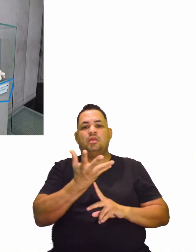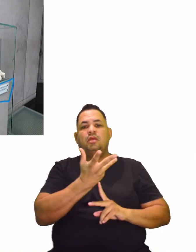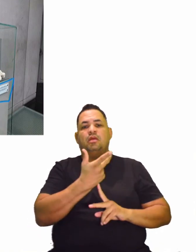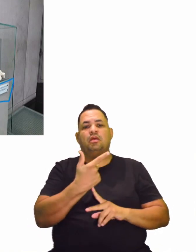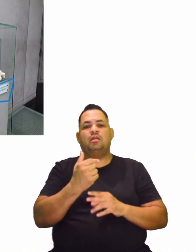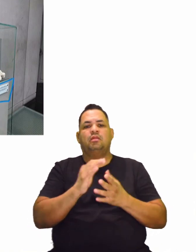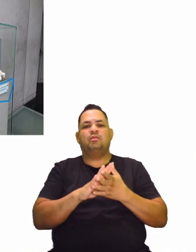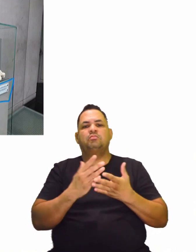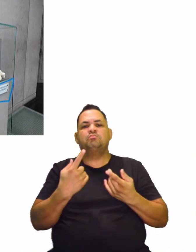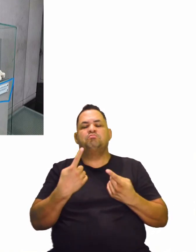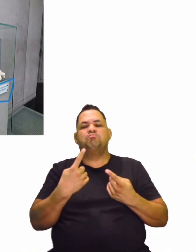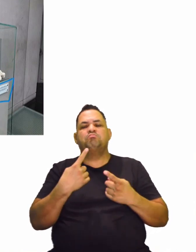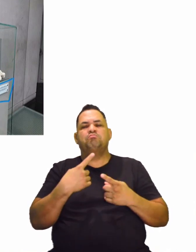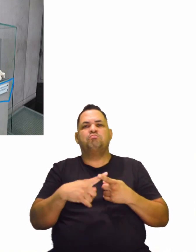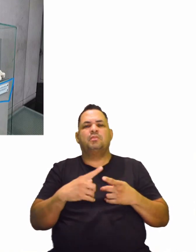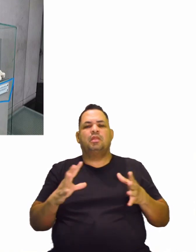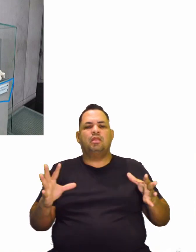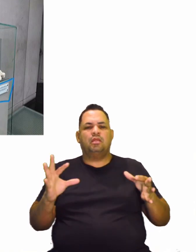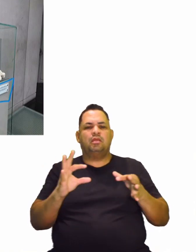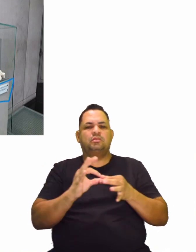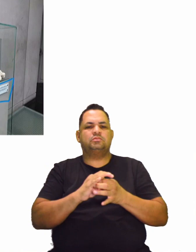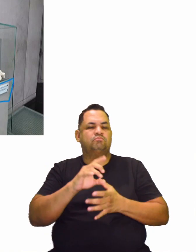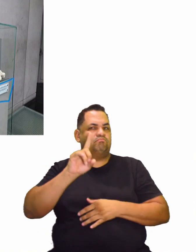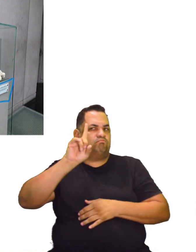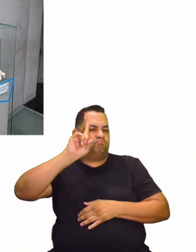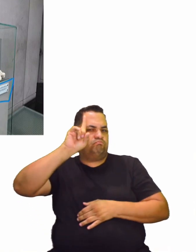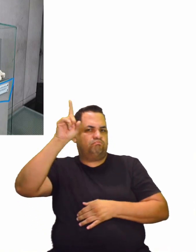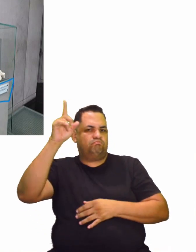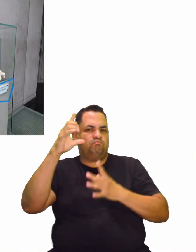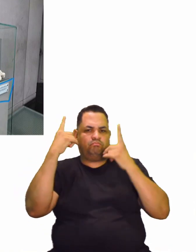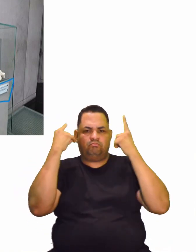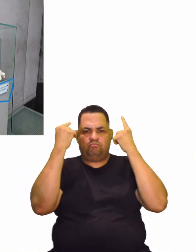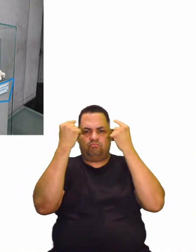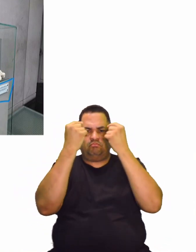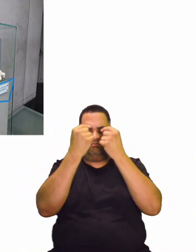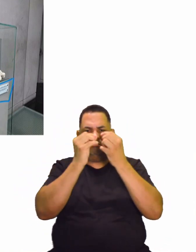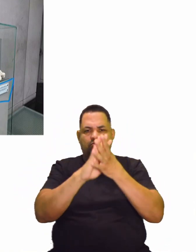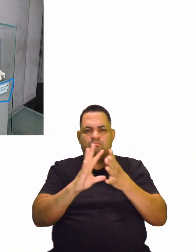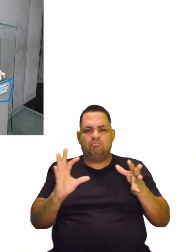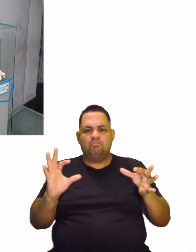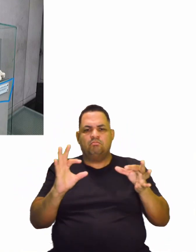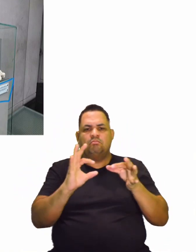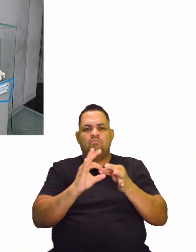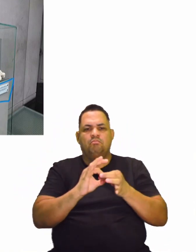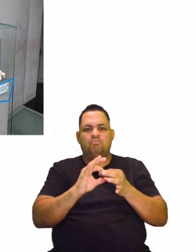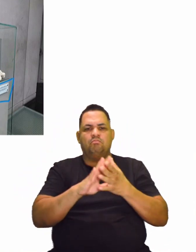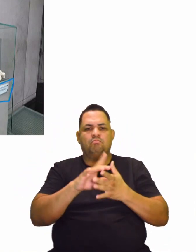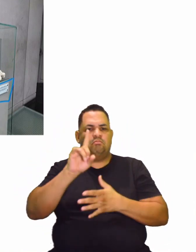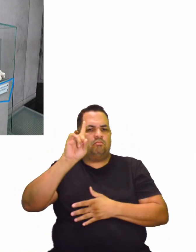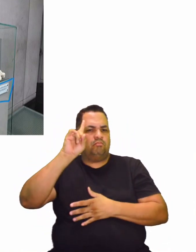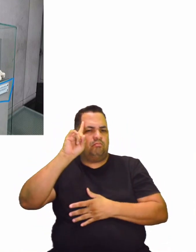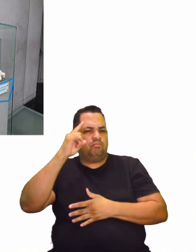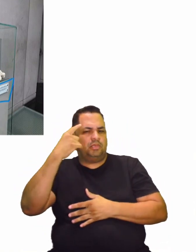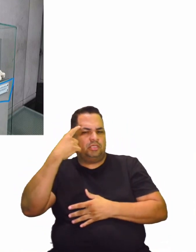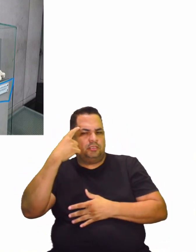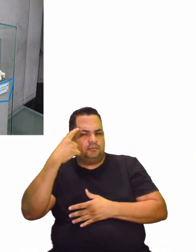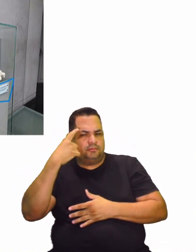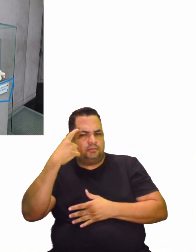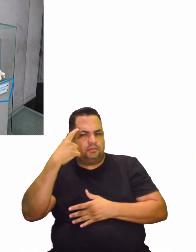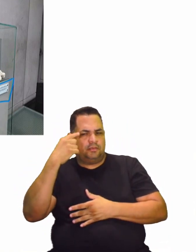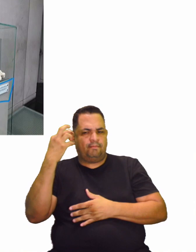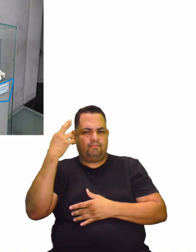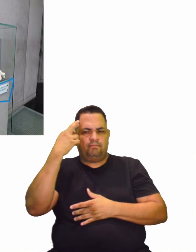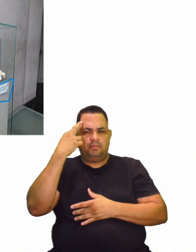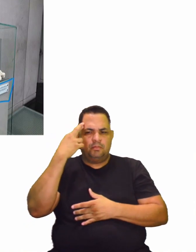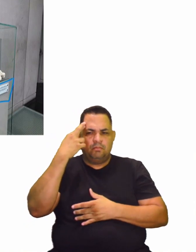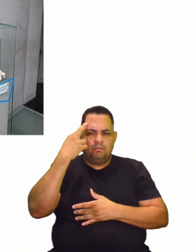ligação com o intelecto. Então, os gregos eles eram muito ligados à questão do intelecto, do pensamento, da